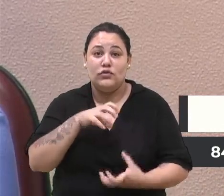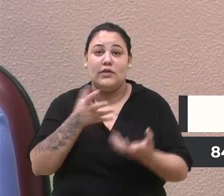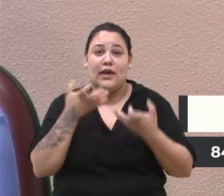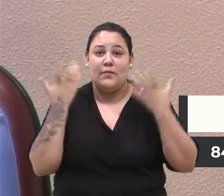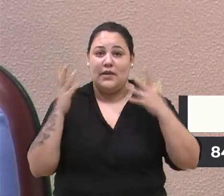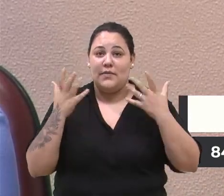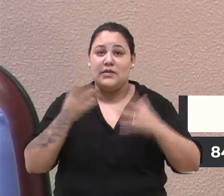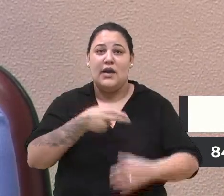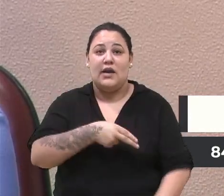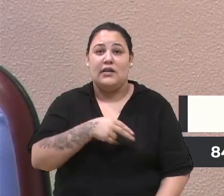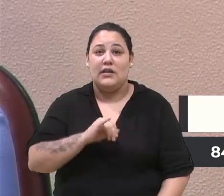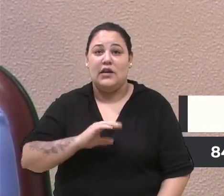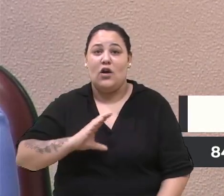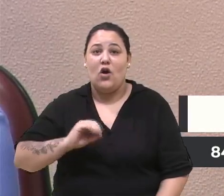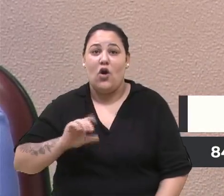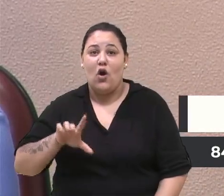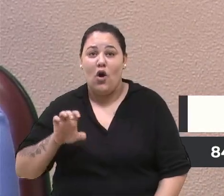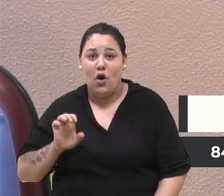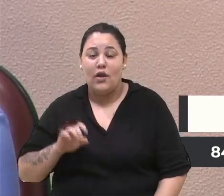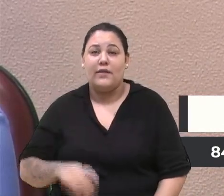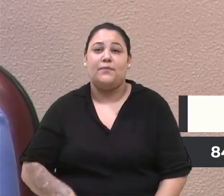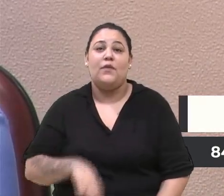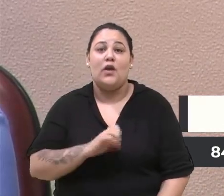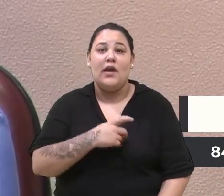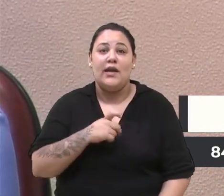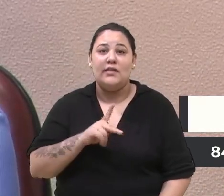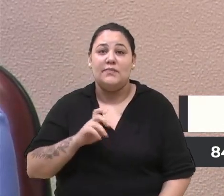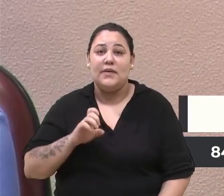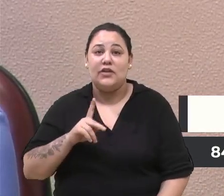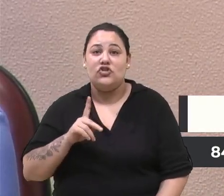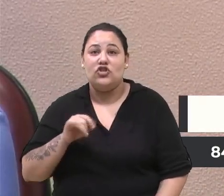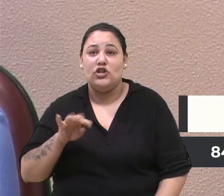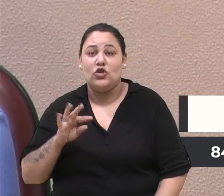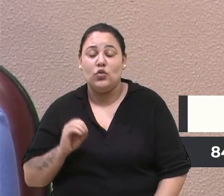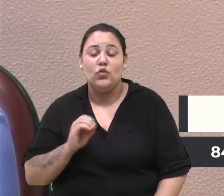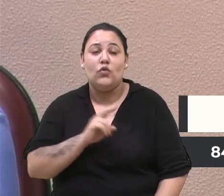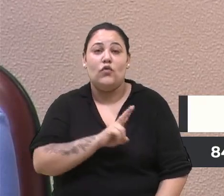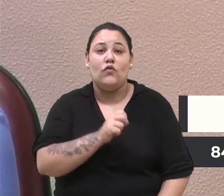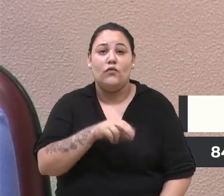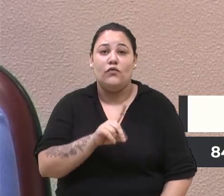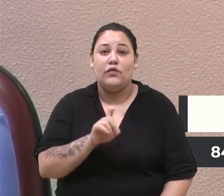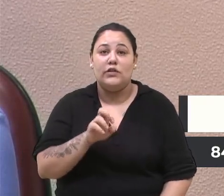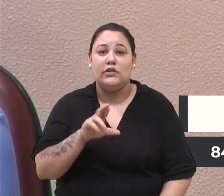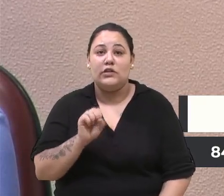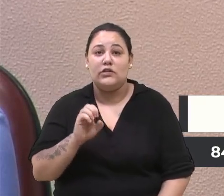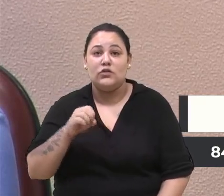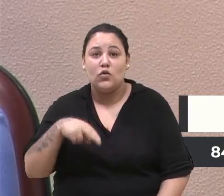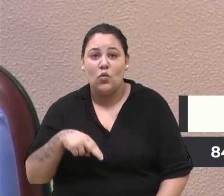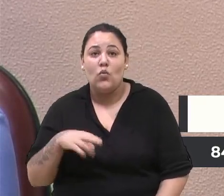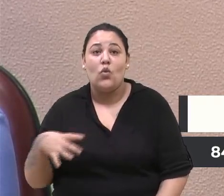o Expedito, que é o procurador, o Wanderson, todos...